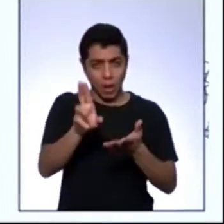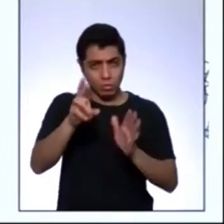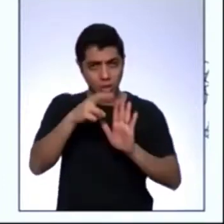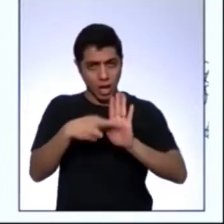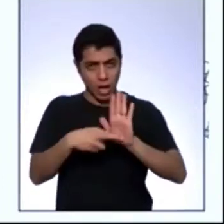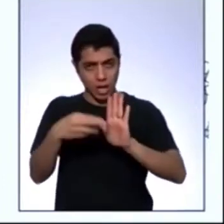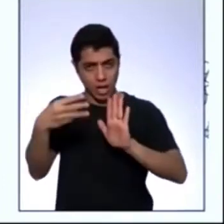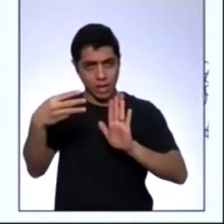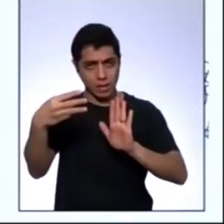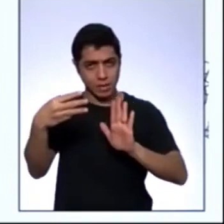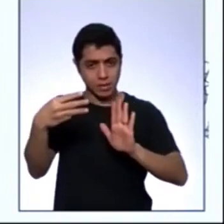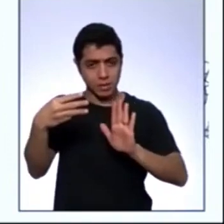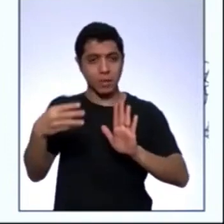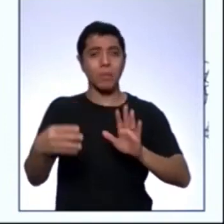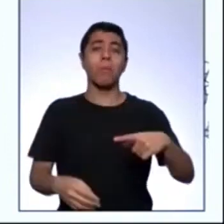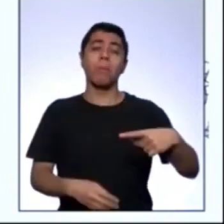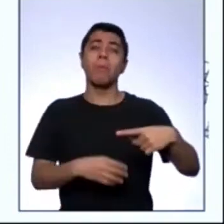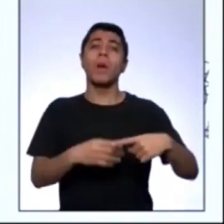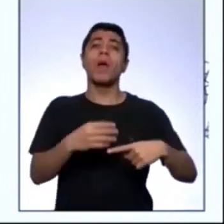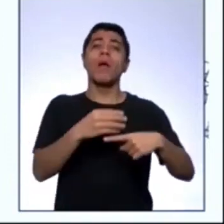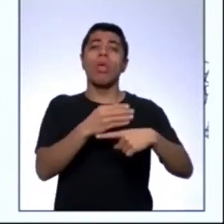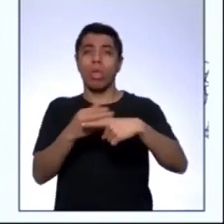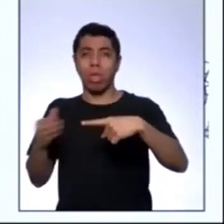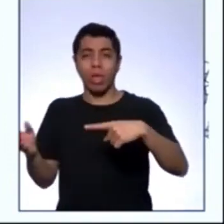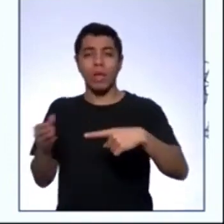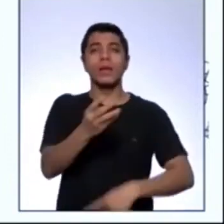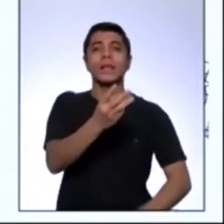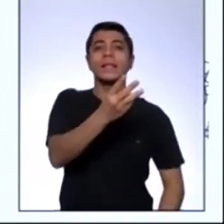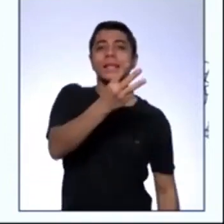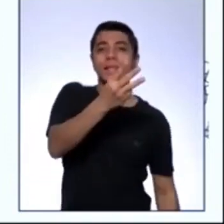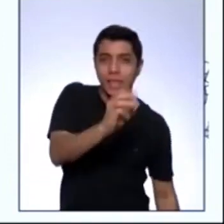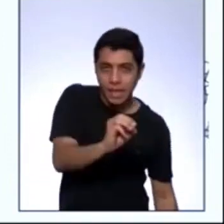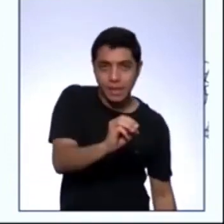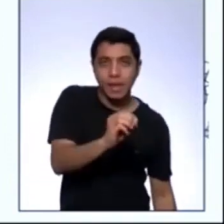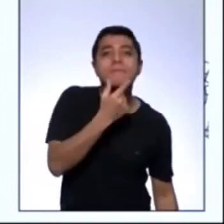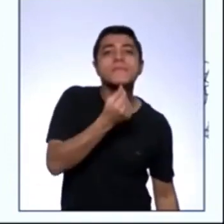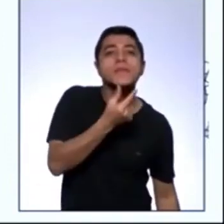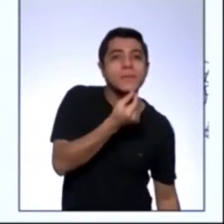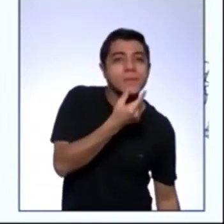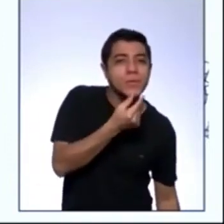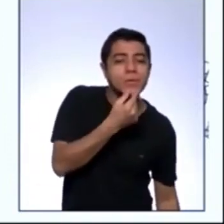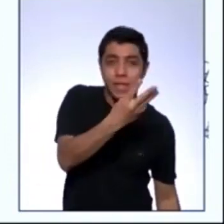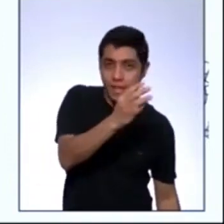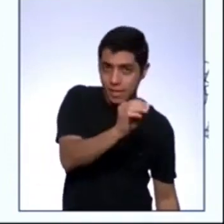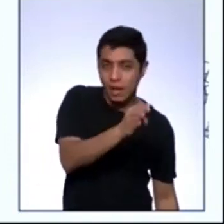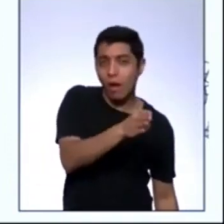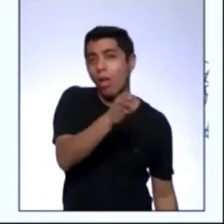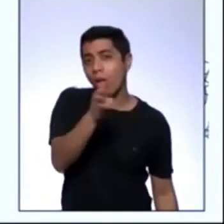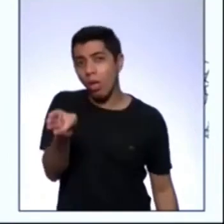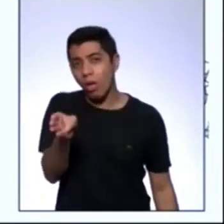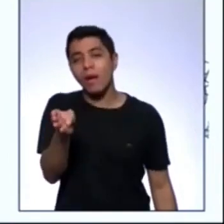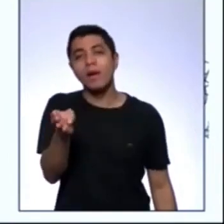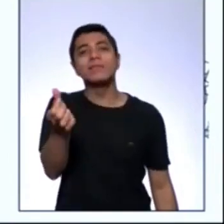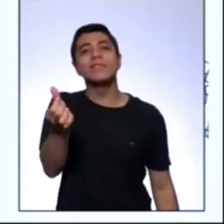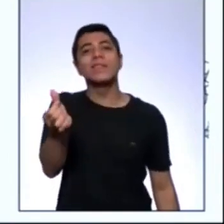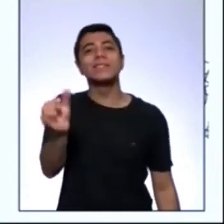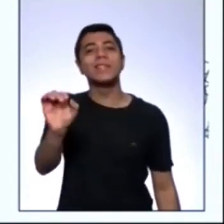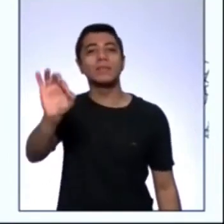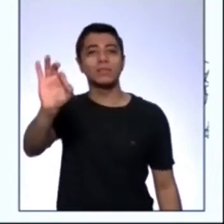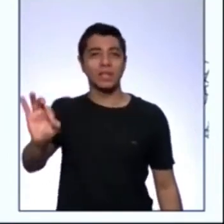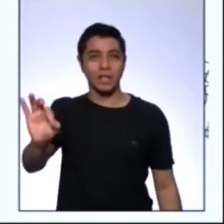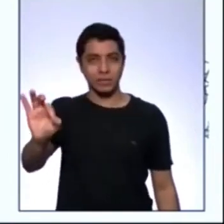ó 30 meninos equivale a sessenta por cento do total da